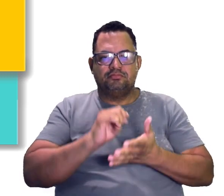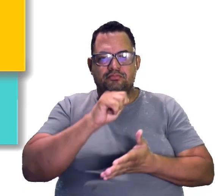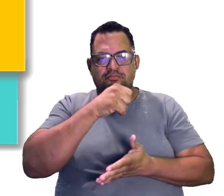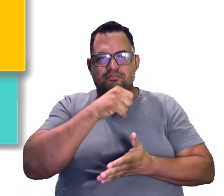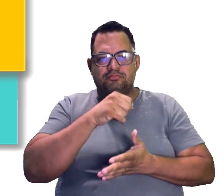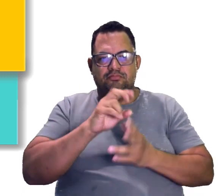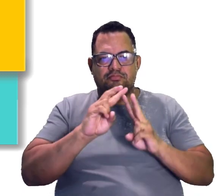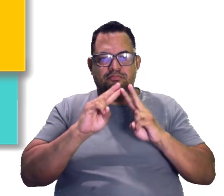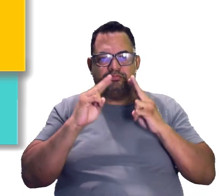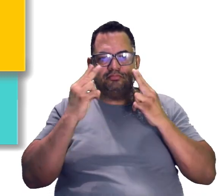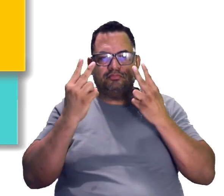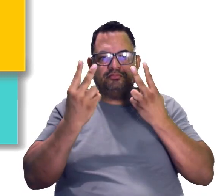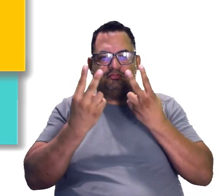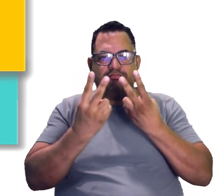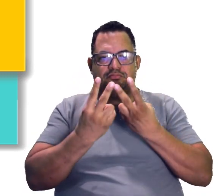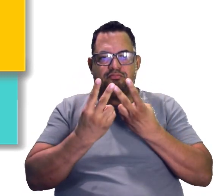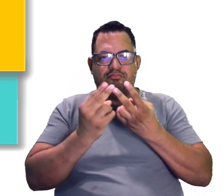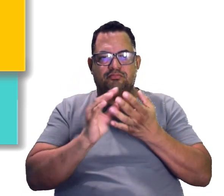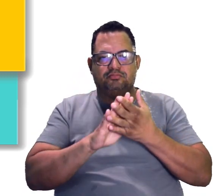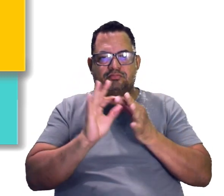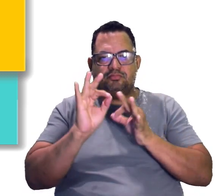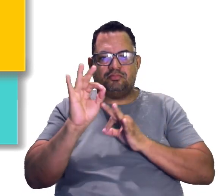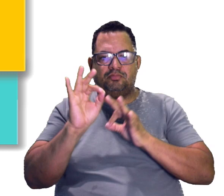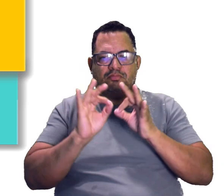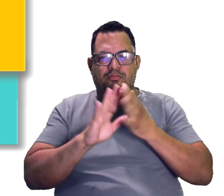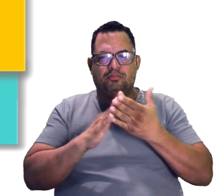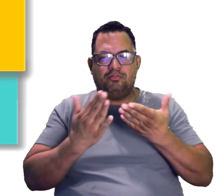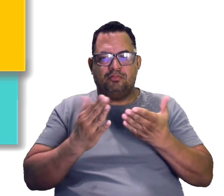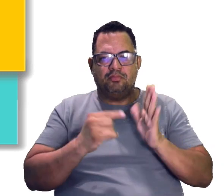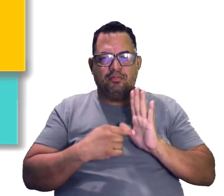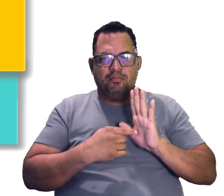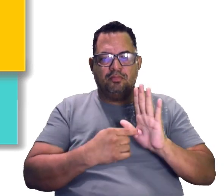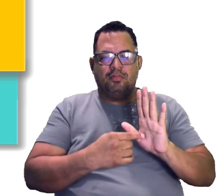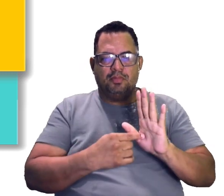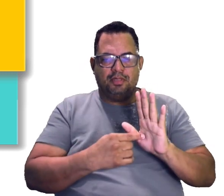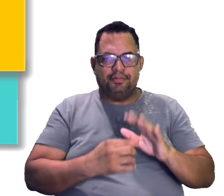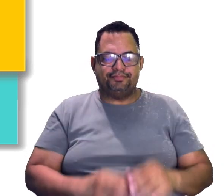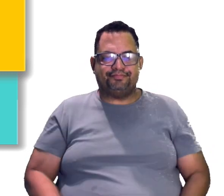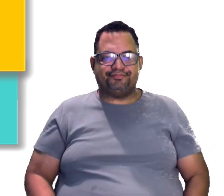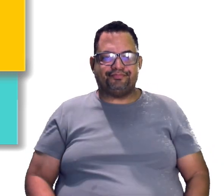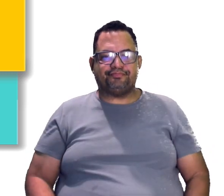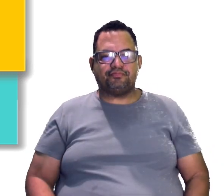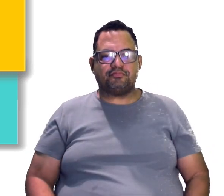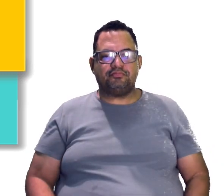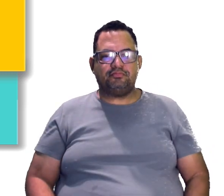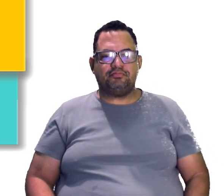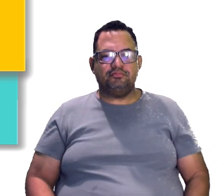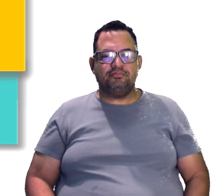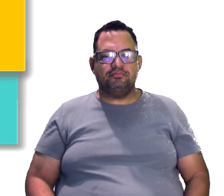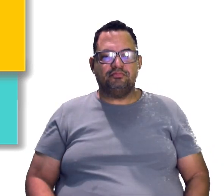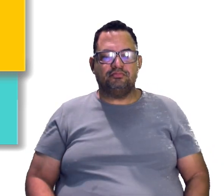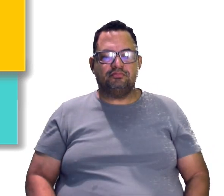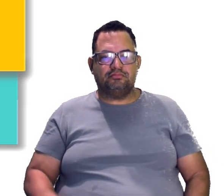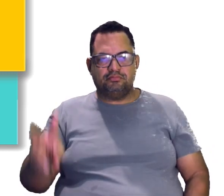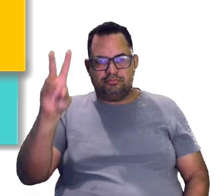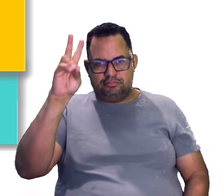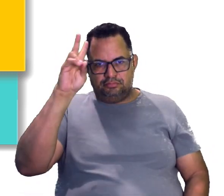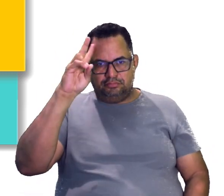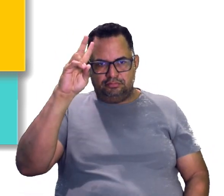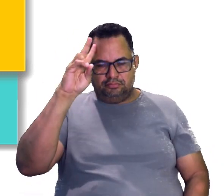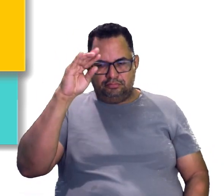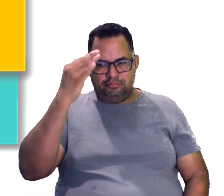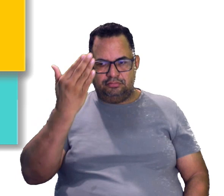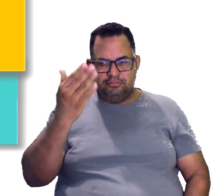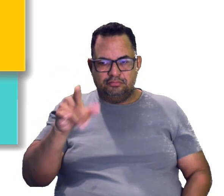com volume e as unidades que utilizamos para expressar volume. E só lembrando, meu caro